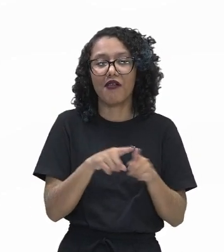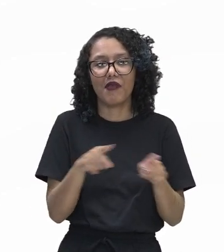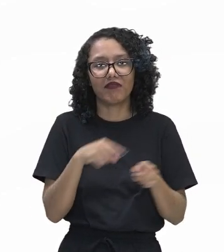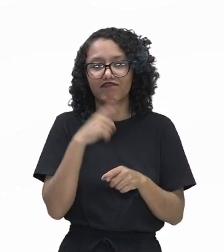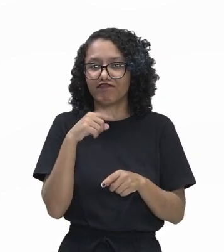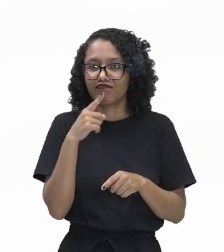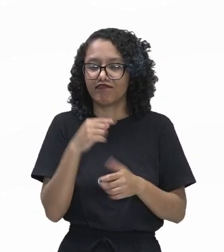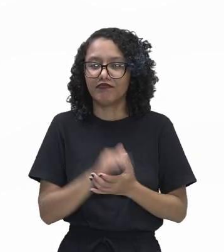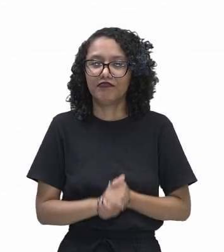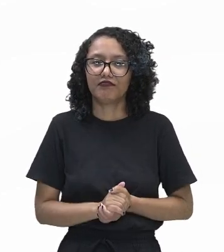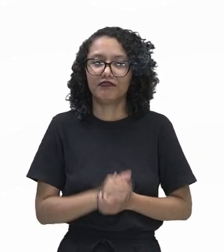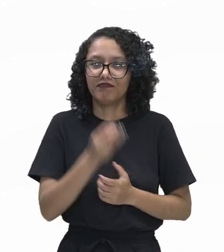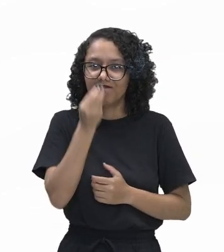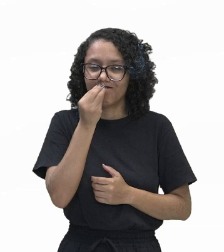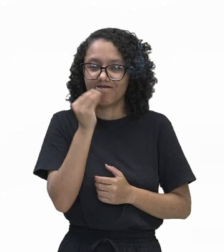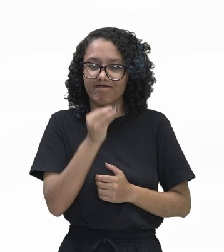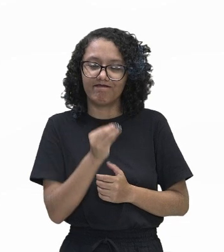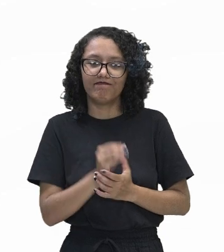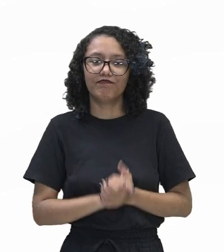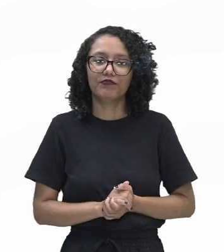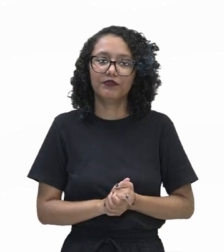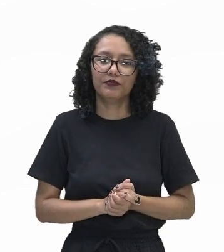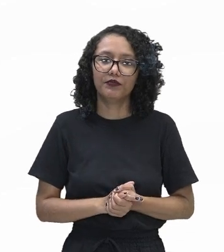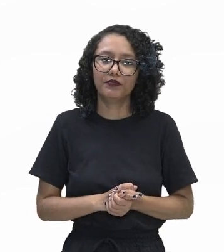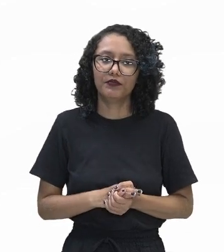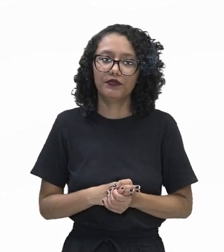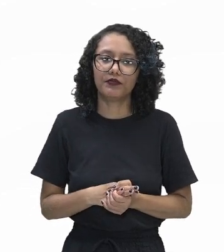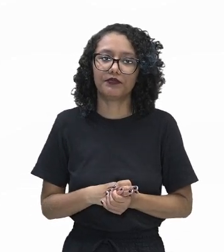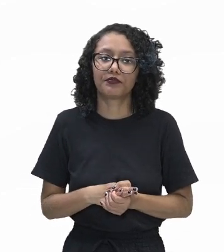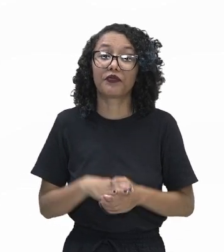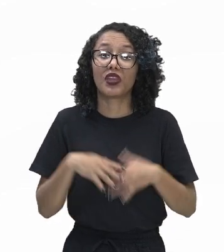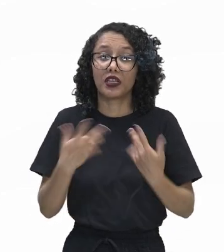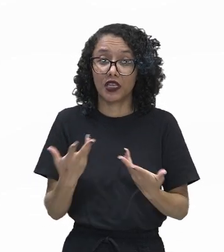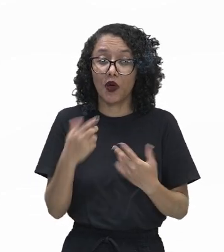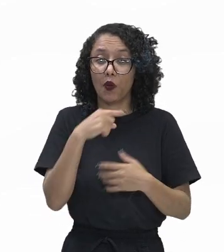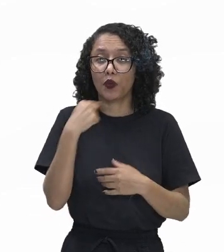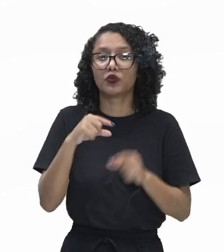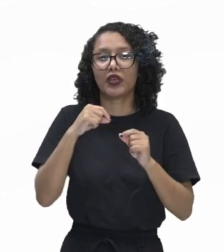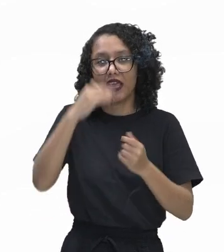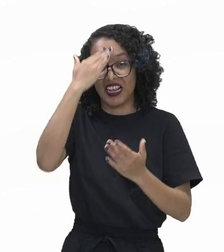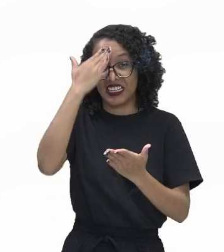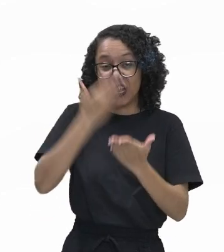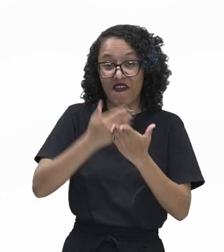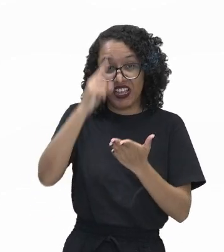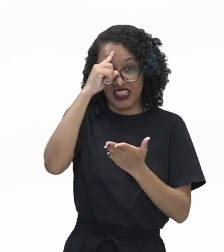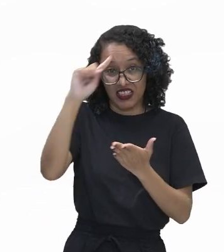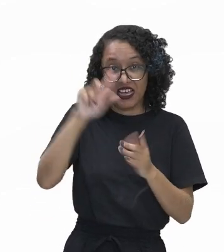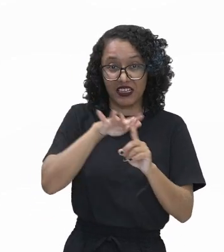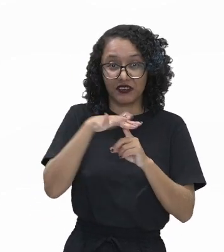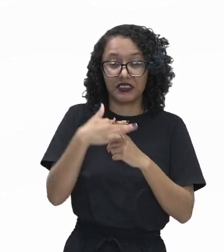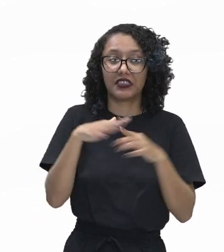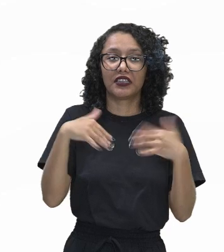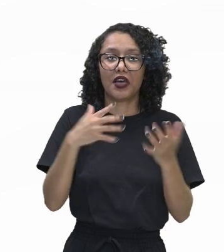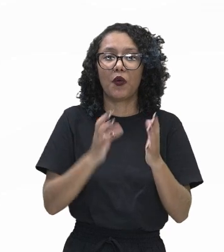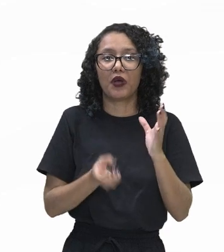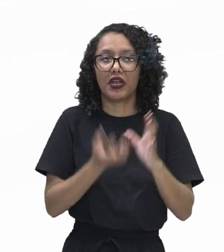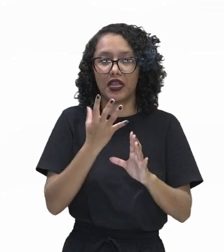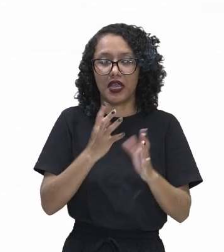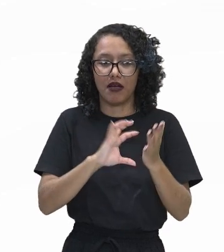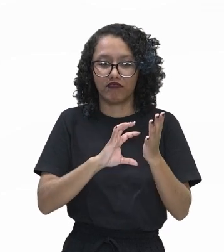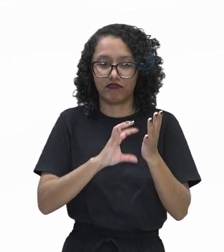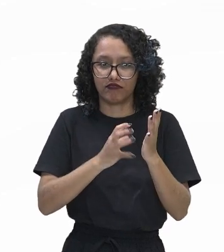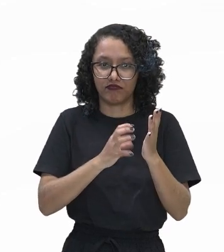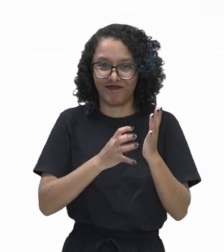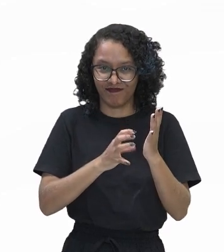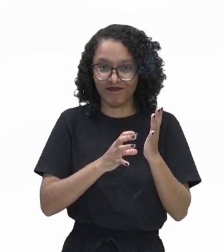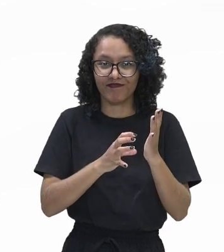os russos, imbuídos dos ideais do socialismo, eles vão criar o Partido Socialista no